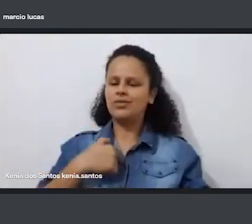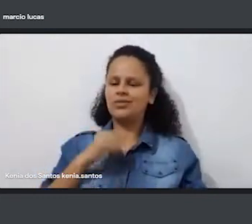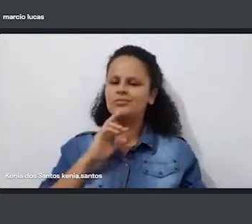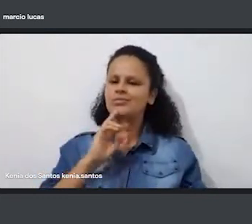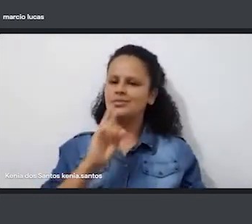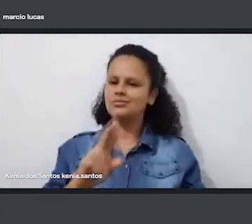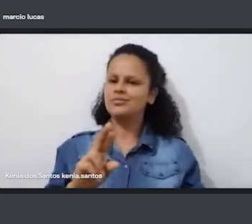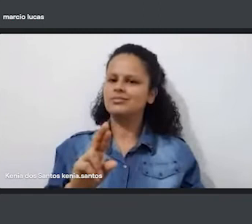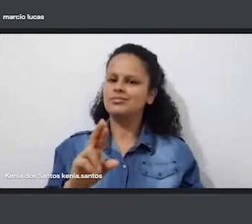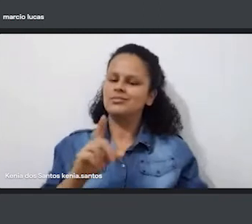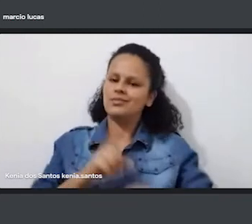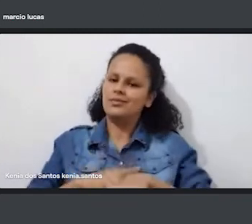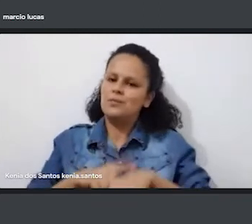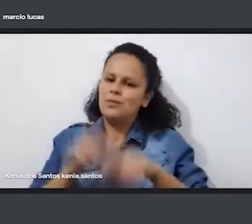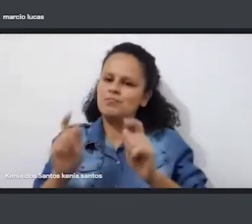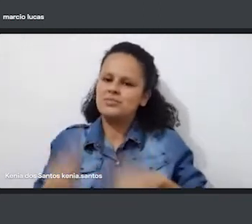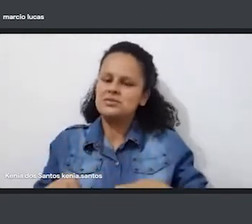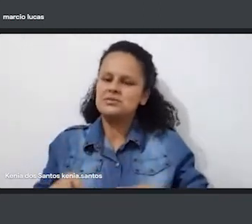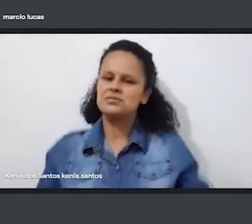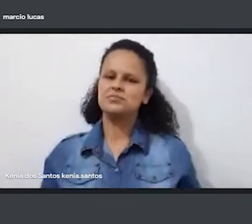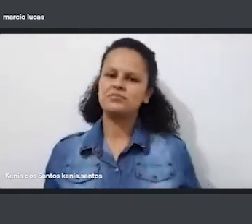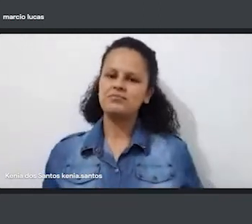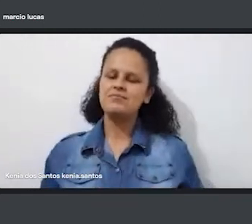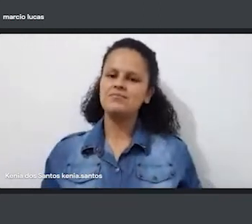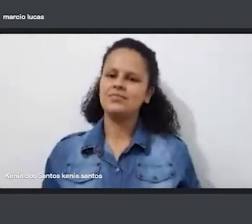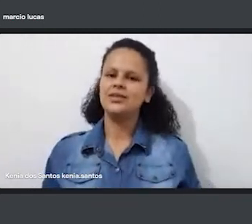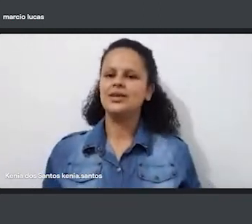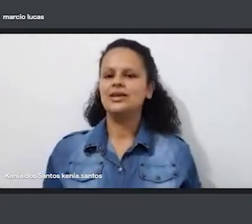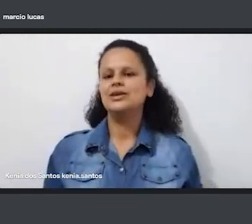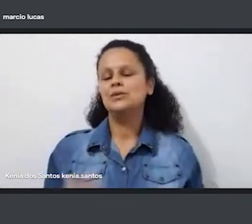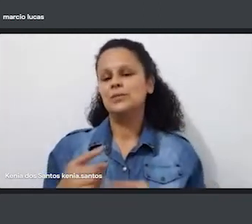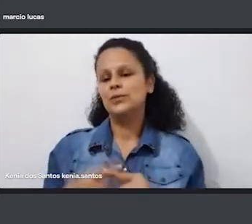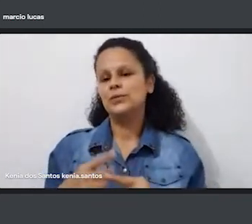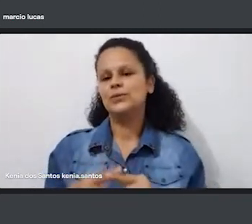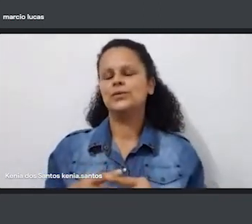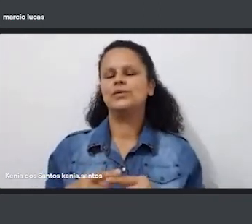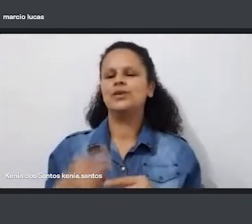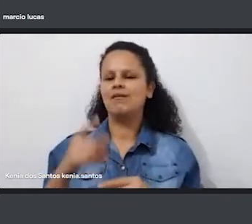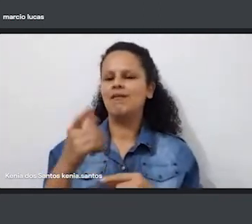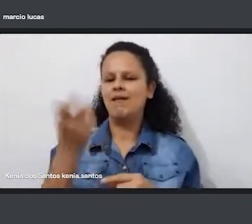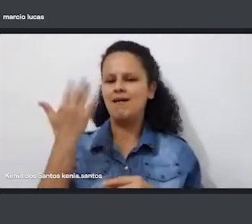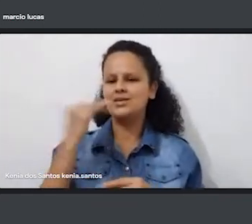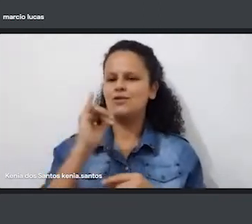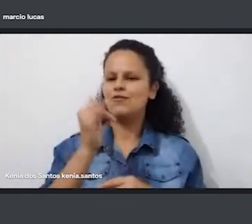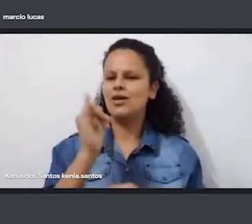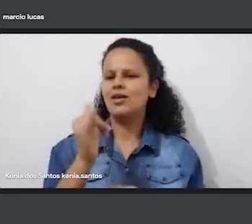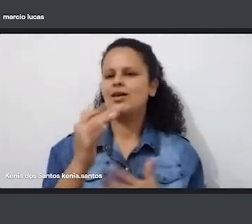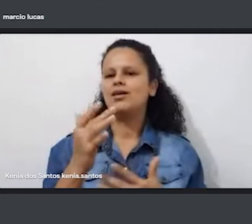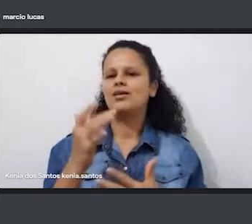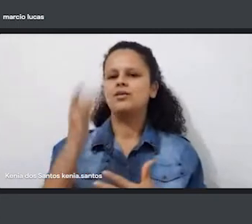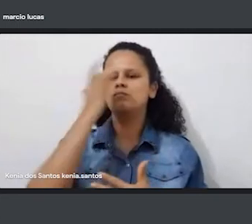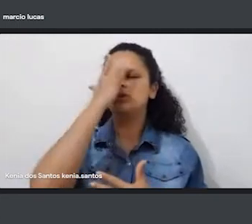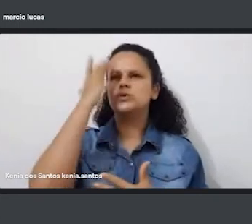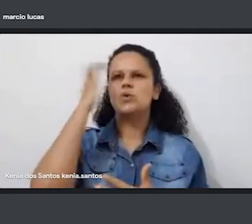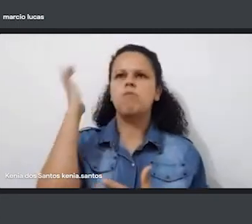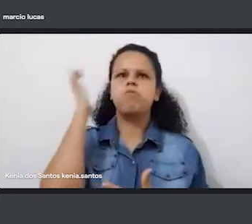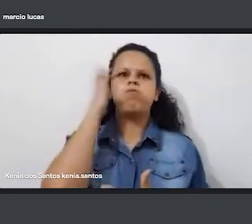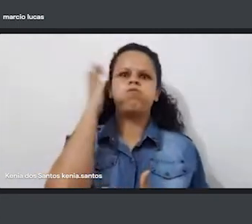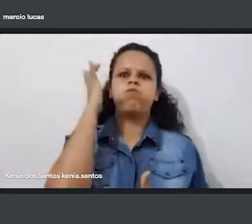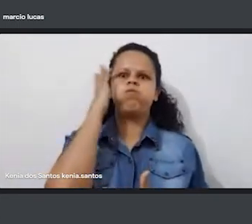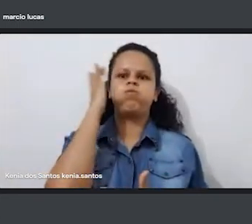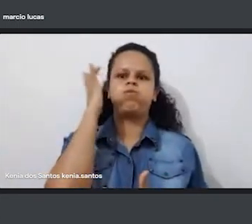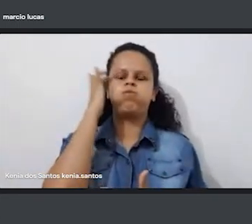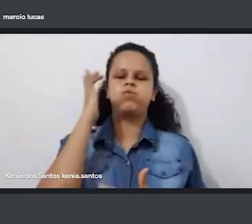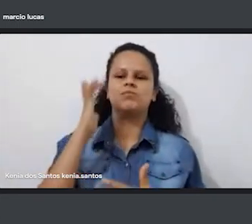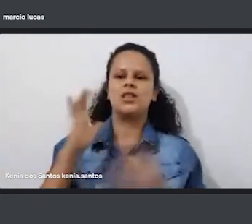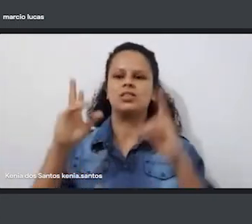assim que possível. Igual eu falei, não existe ninguém que conhece tudo na área de segurança,